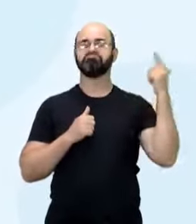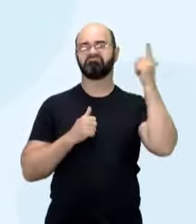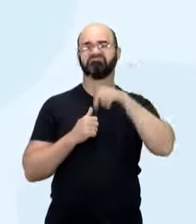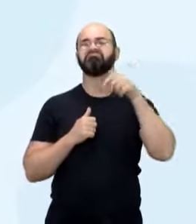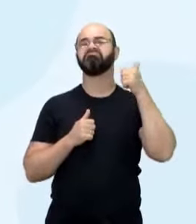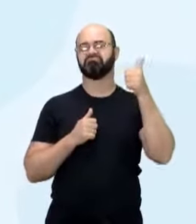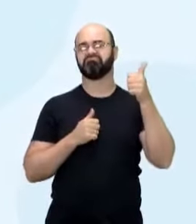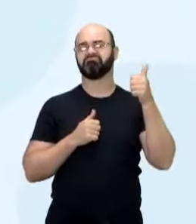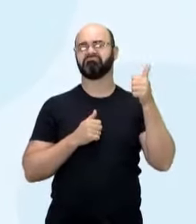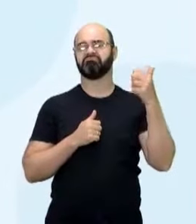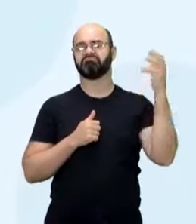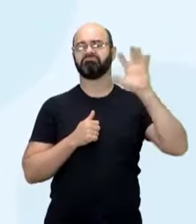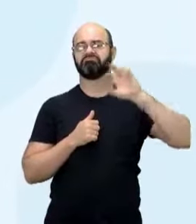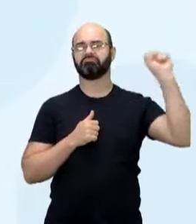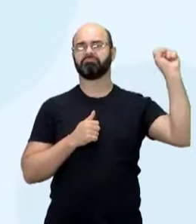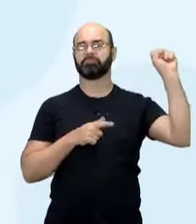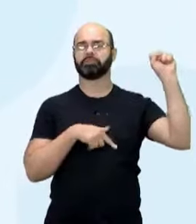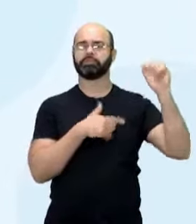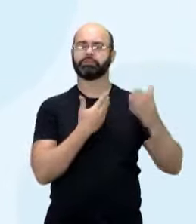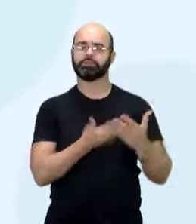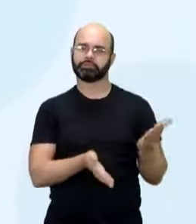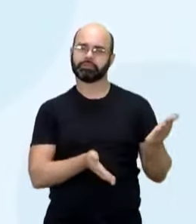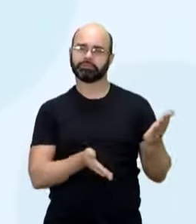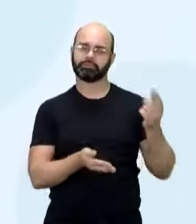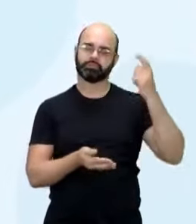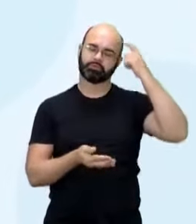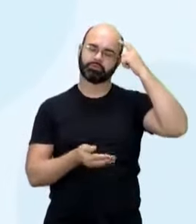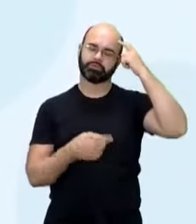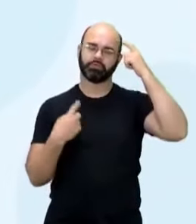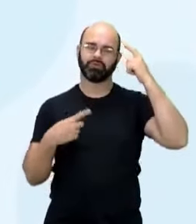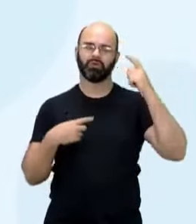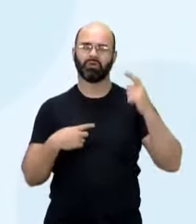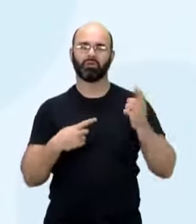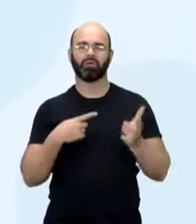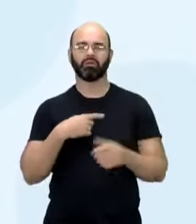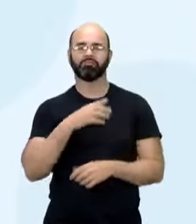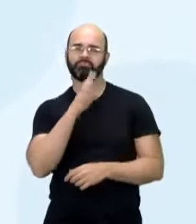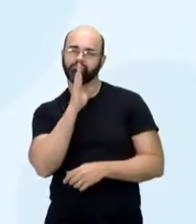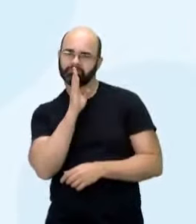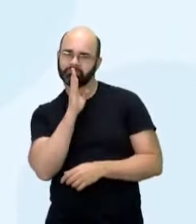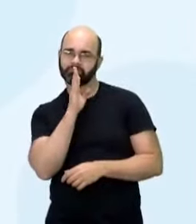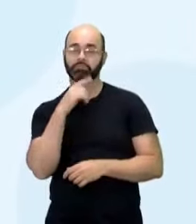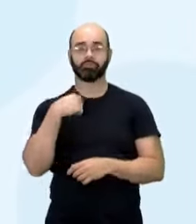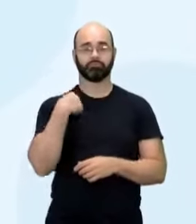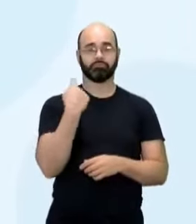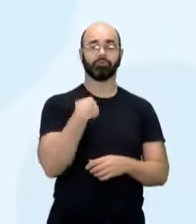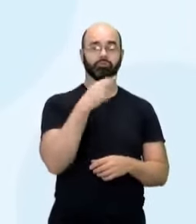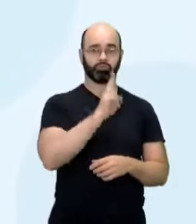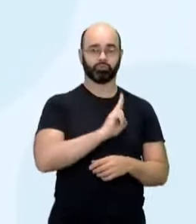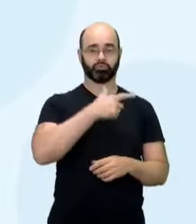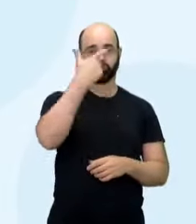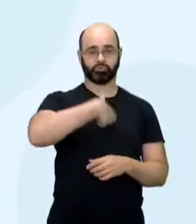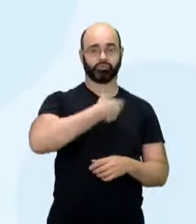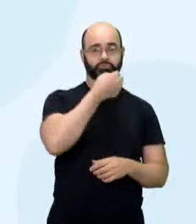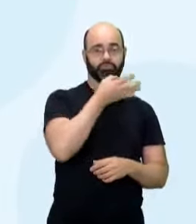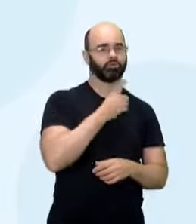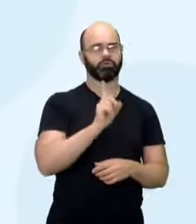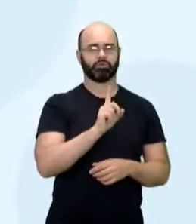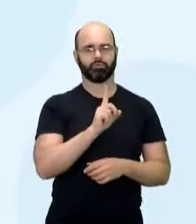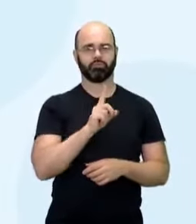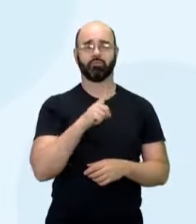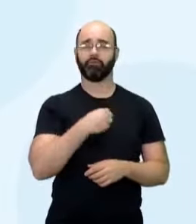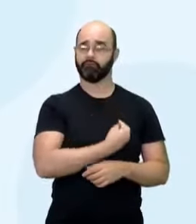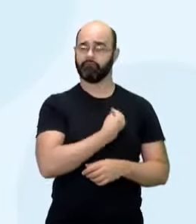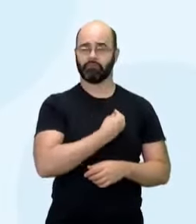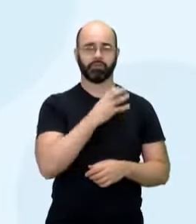em que erramos, em que momento nos omitimos, se fomos úteis ou não. Somos todos aprendizes